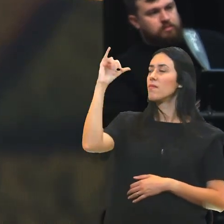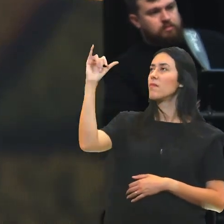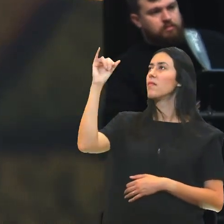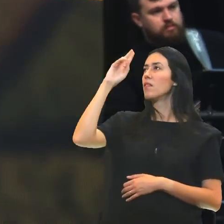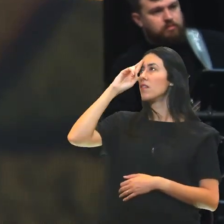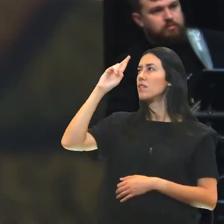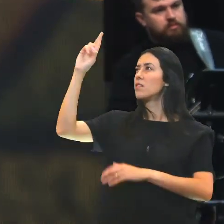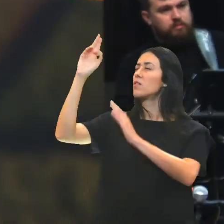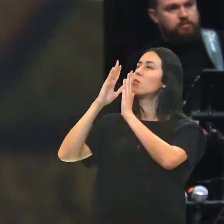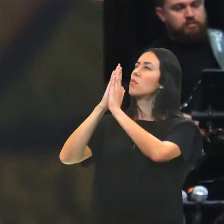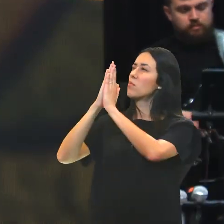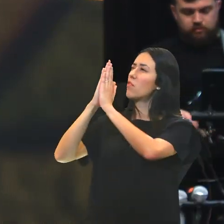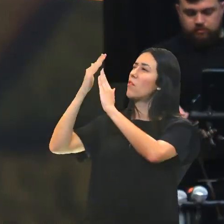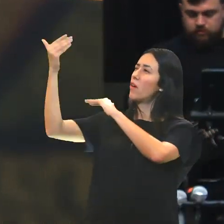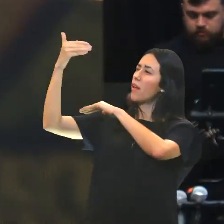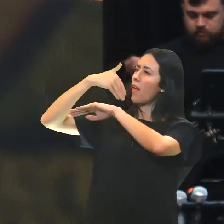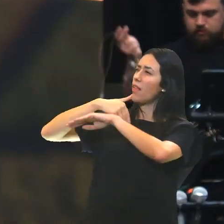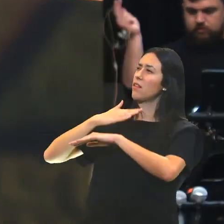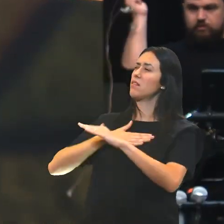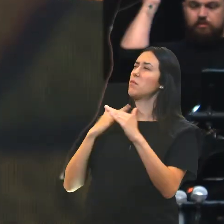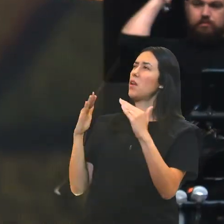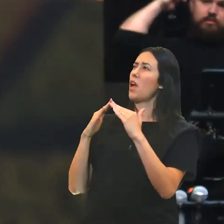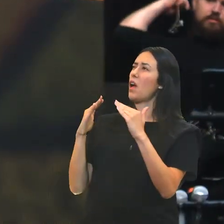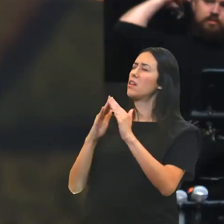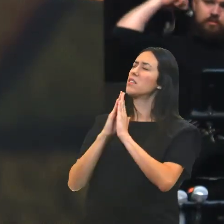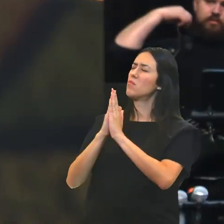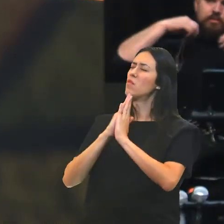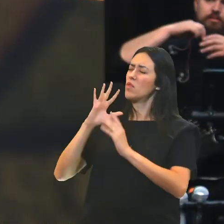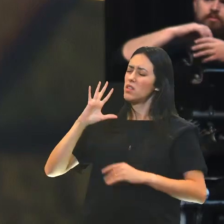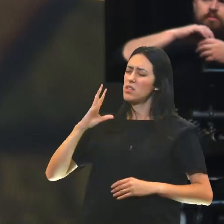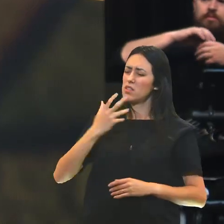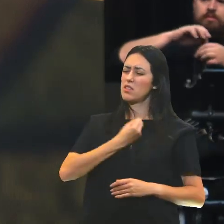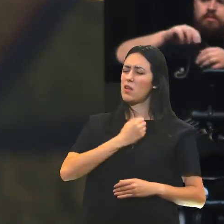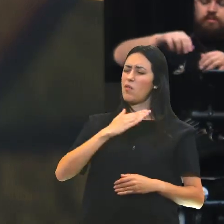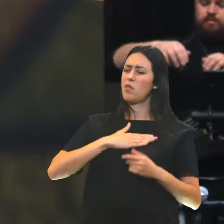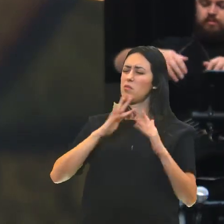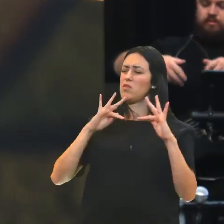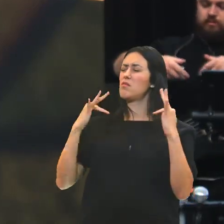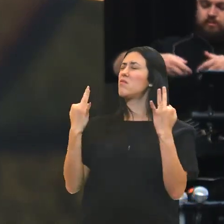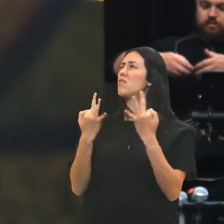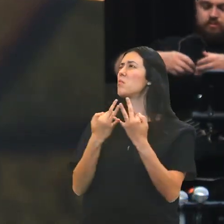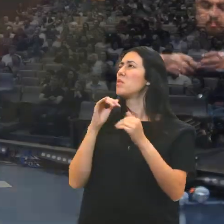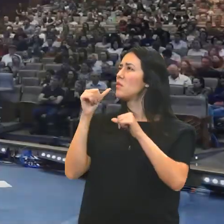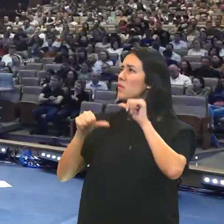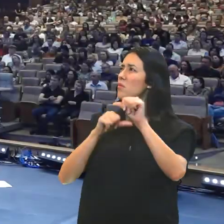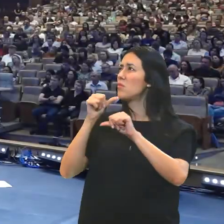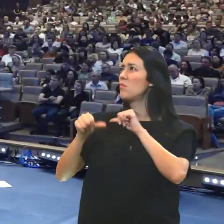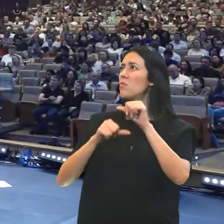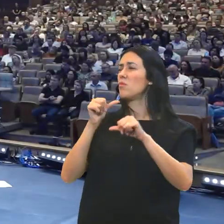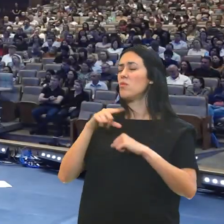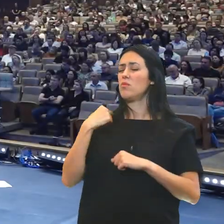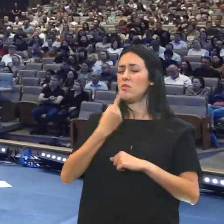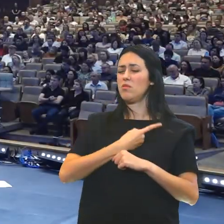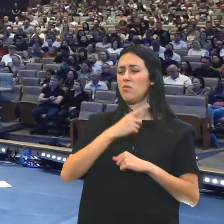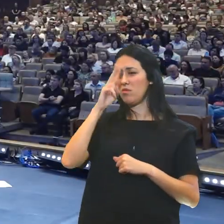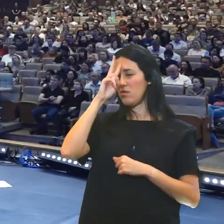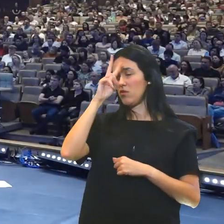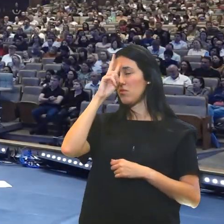desce e entra na minha casa. Salva o meu lar. Muda a nossa história.